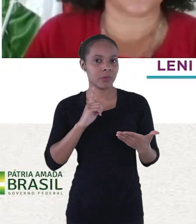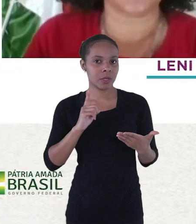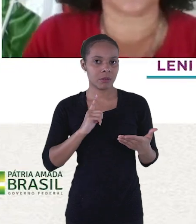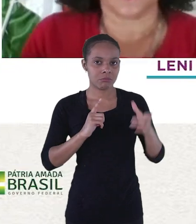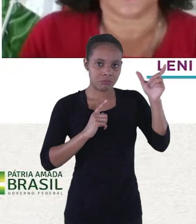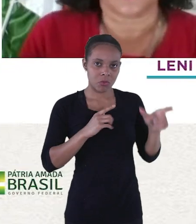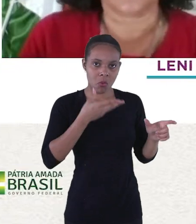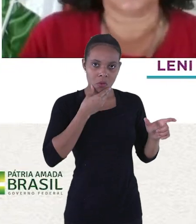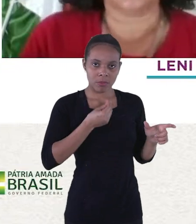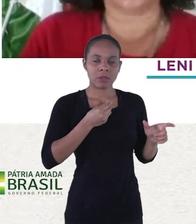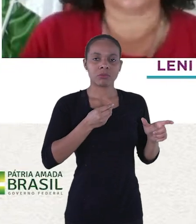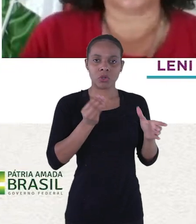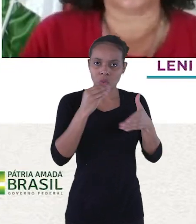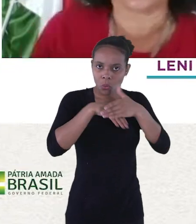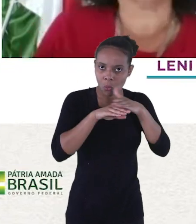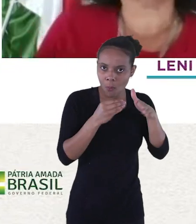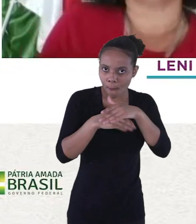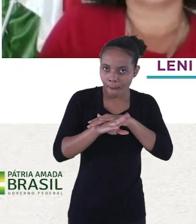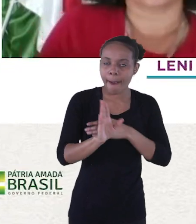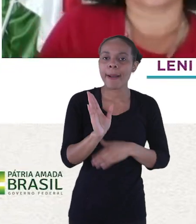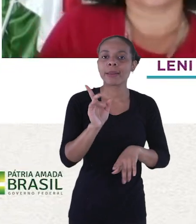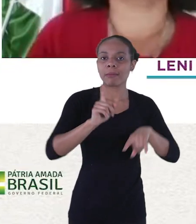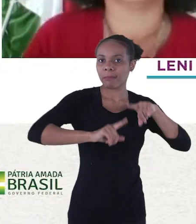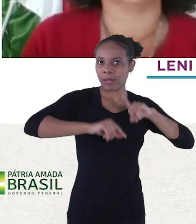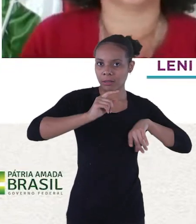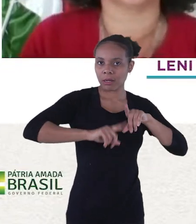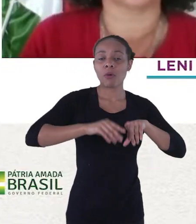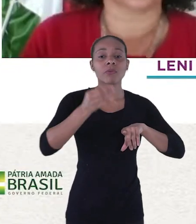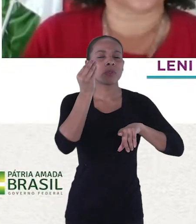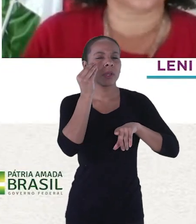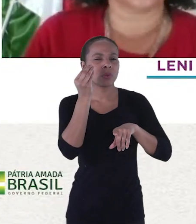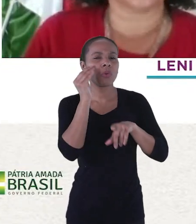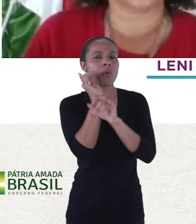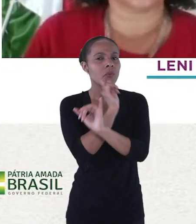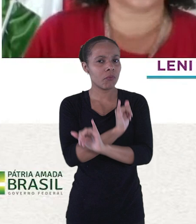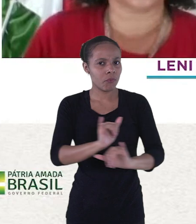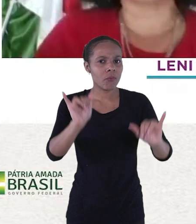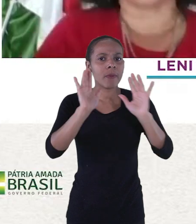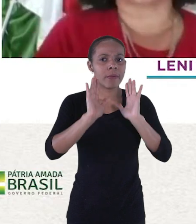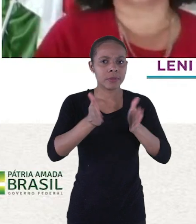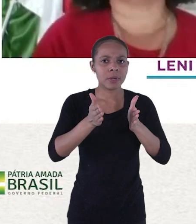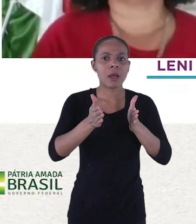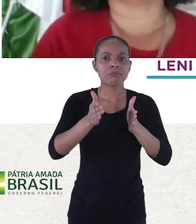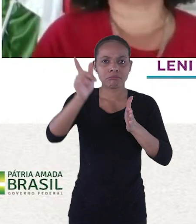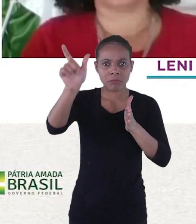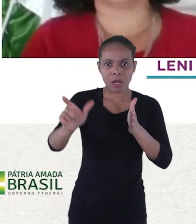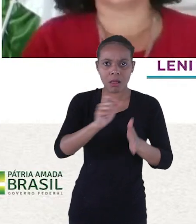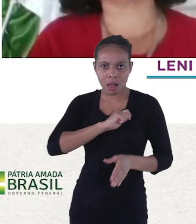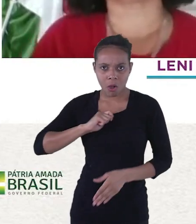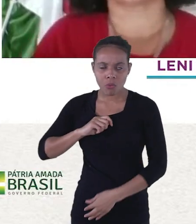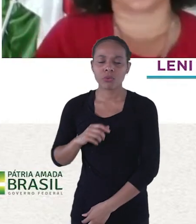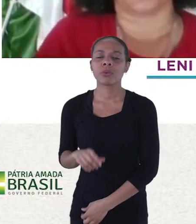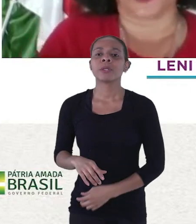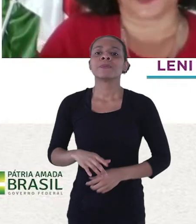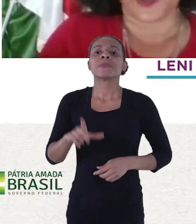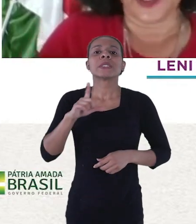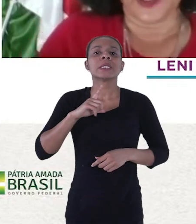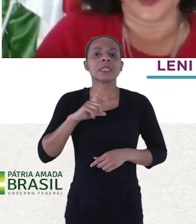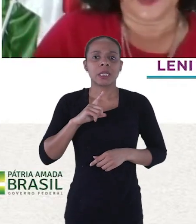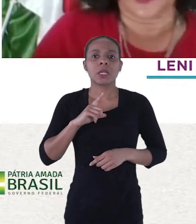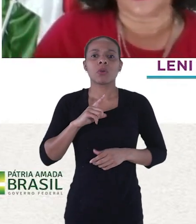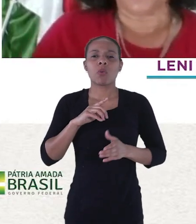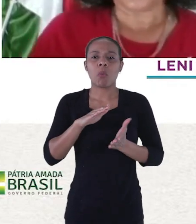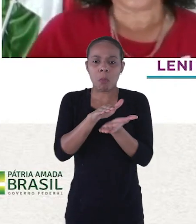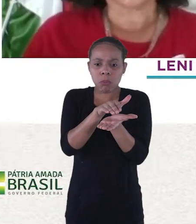Bitita, ele tem tentado divulgar a Carolina. Existe uma parte do acervo dela realmente em